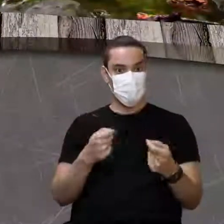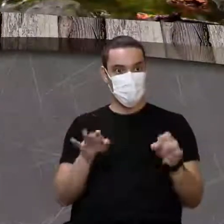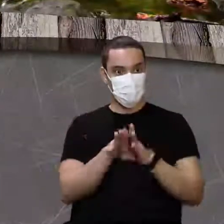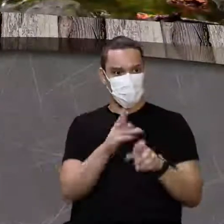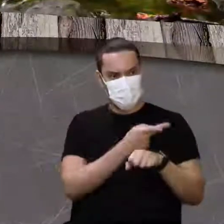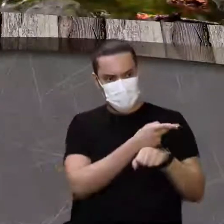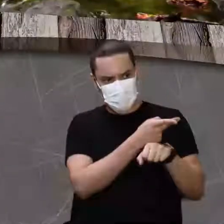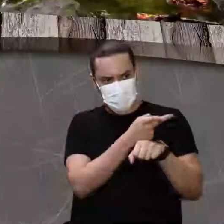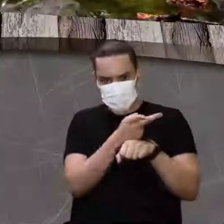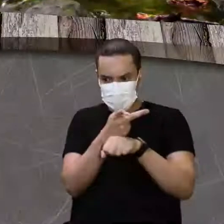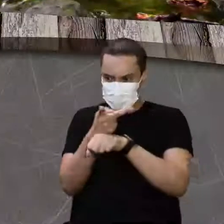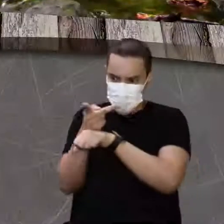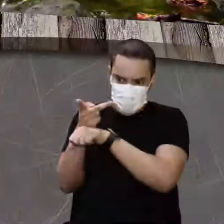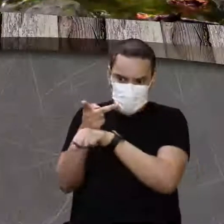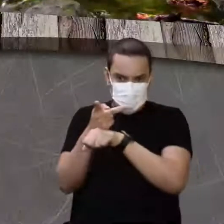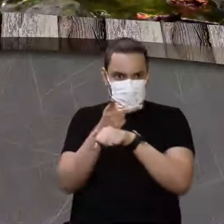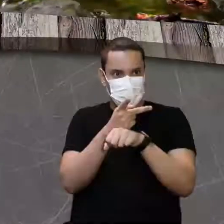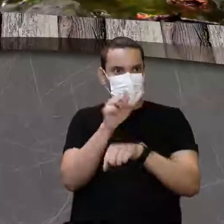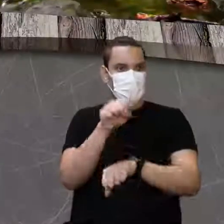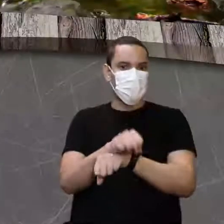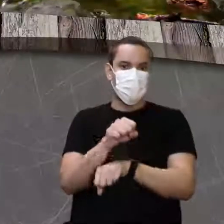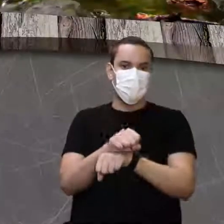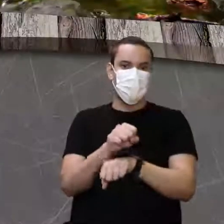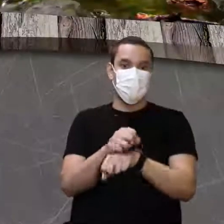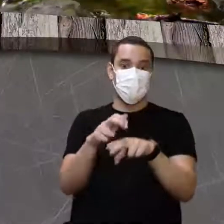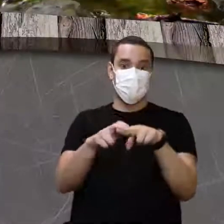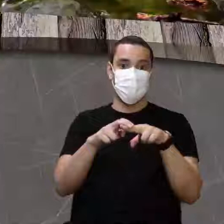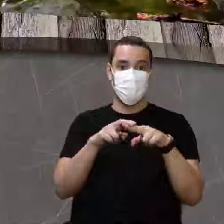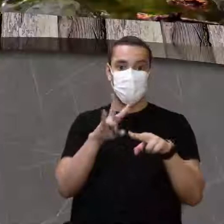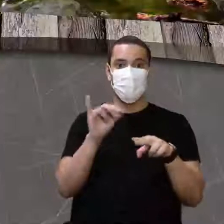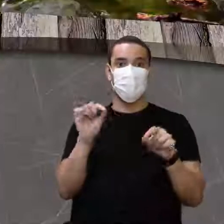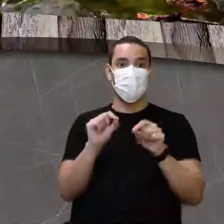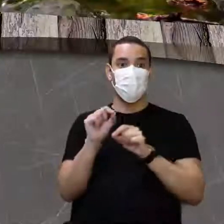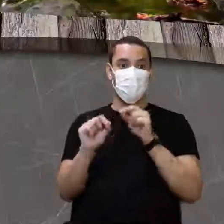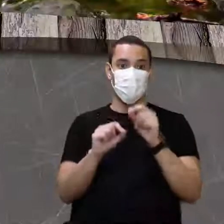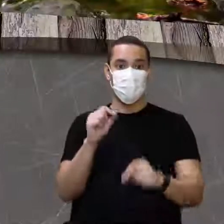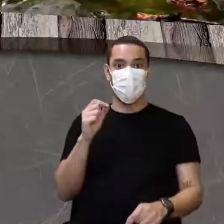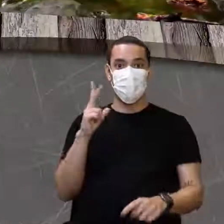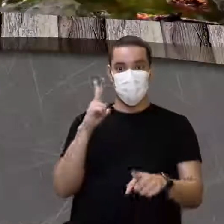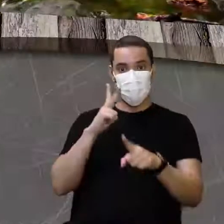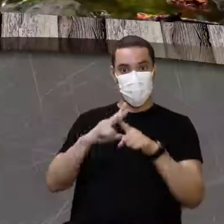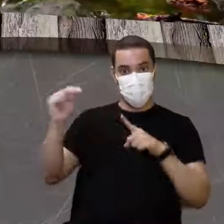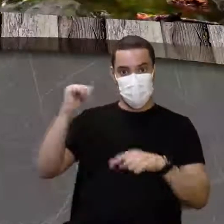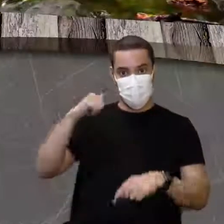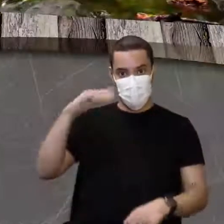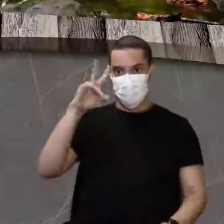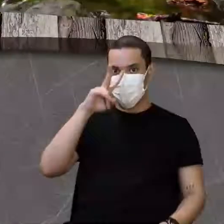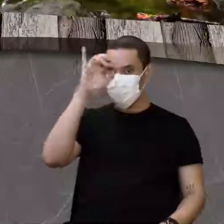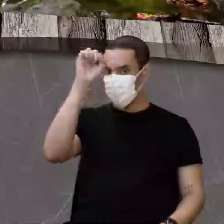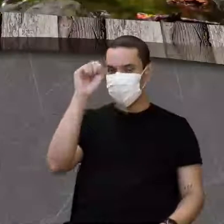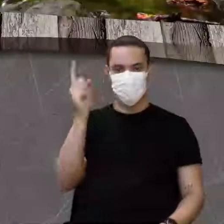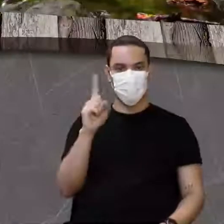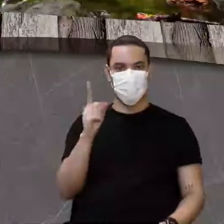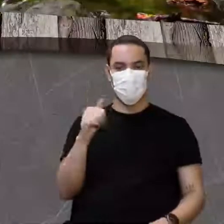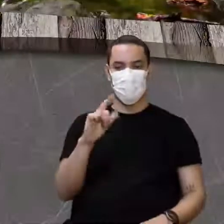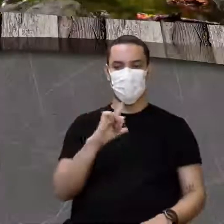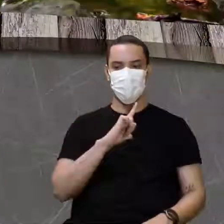caçador, predador. Então, vai aí vencer quem for mais forte? Não. Quem tiver